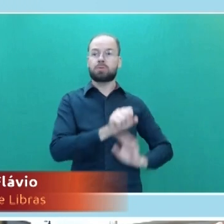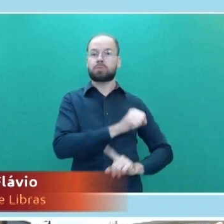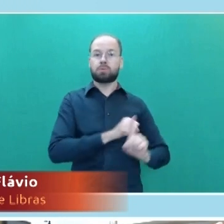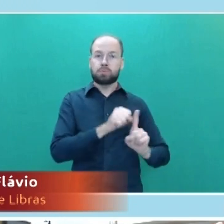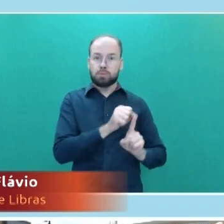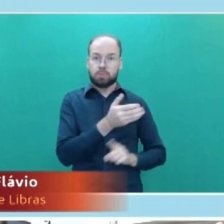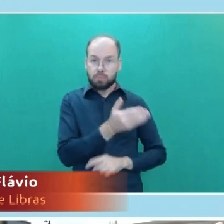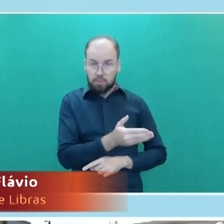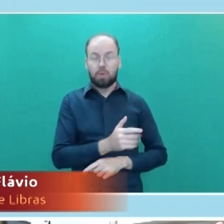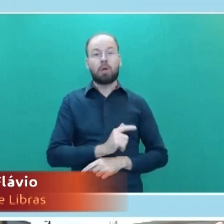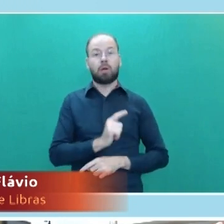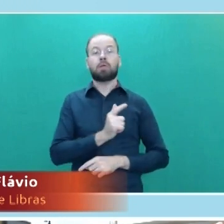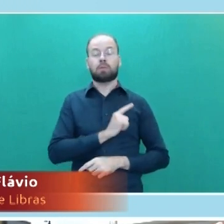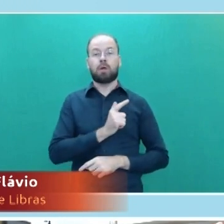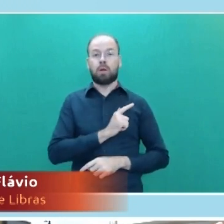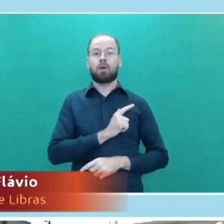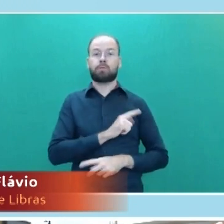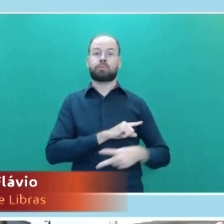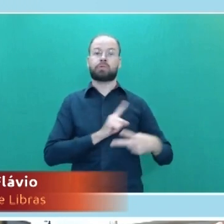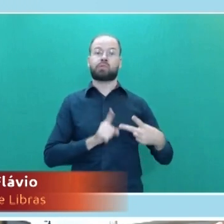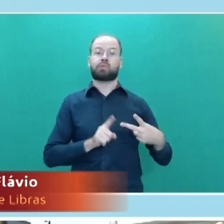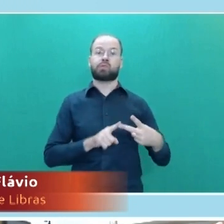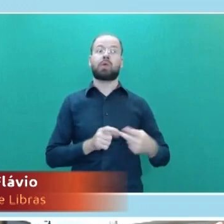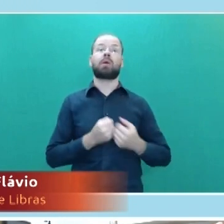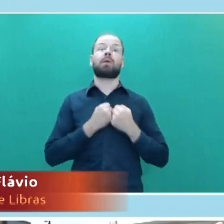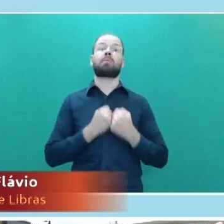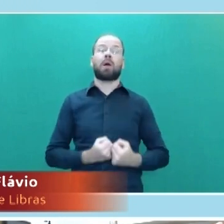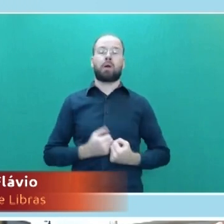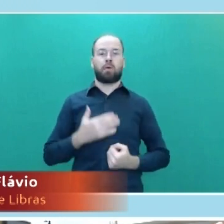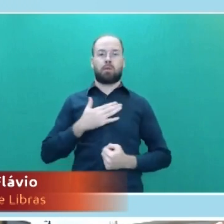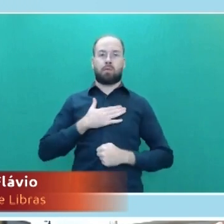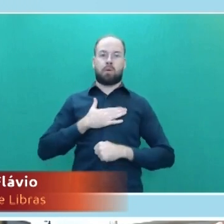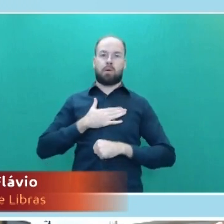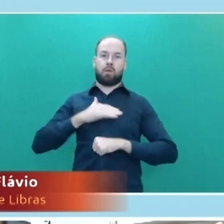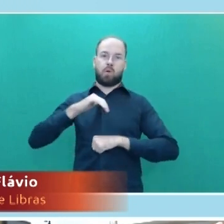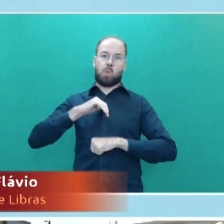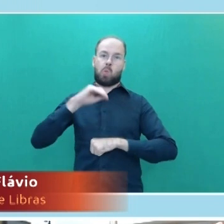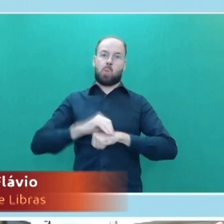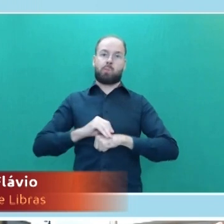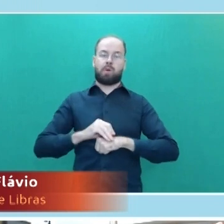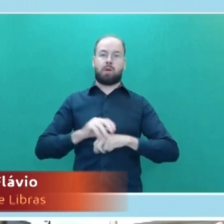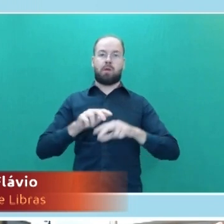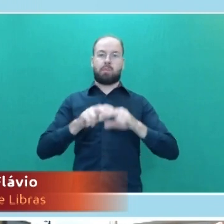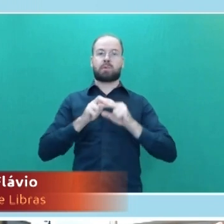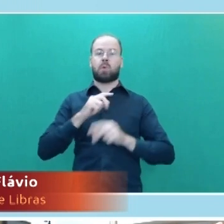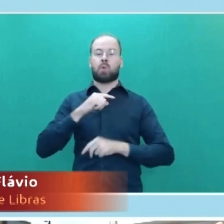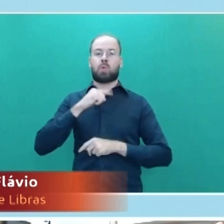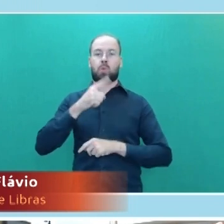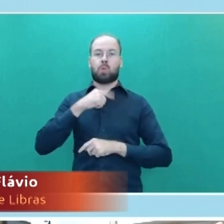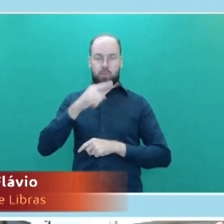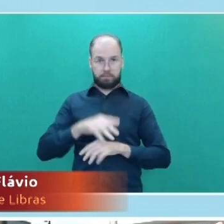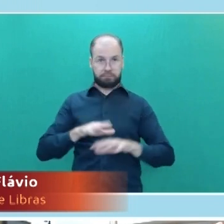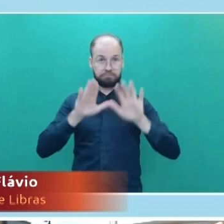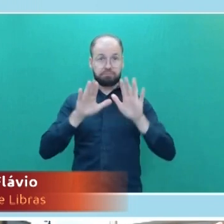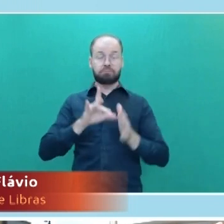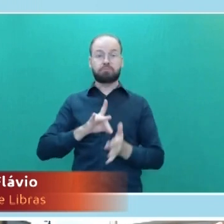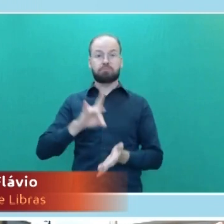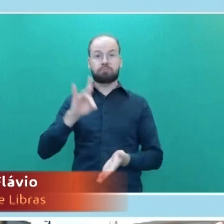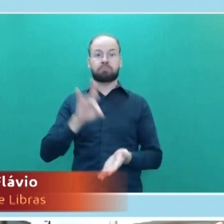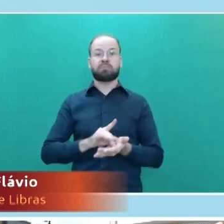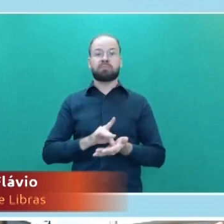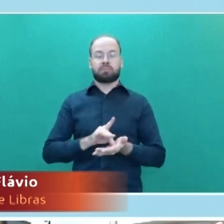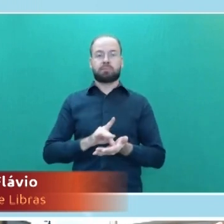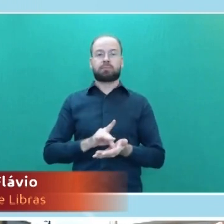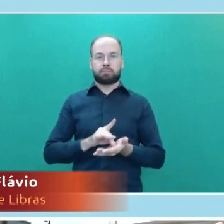ele tem ainda uma segunda carga de se culpar por aquilo que ele não consegue, né? Sendo que a verdade é que a gente